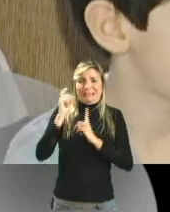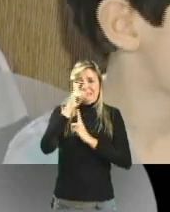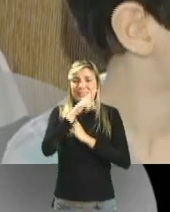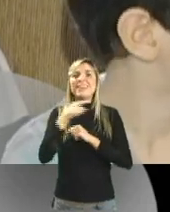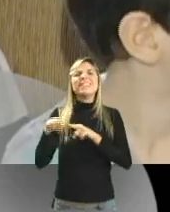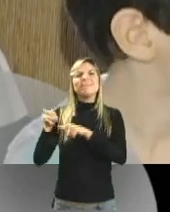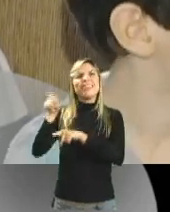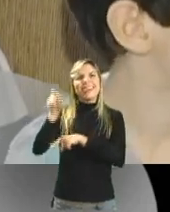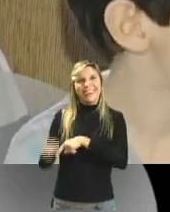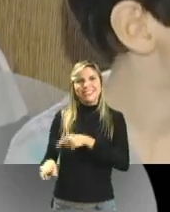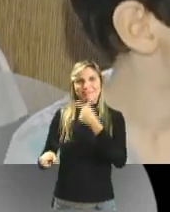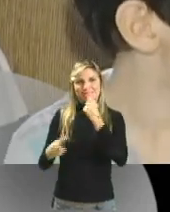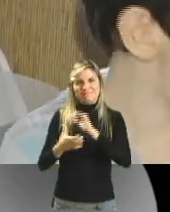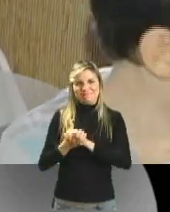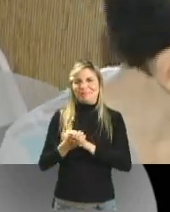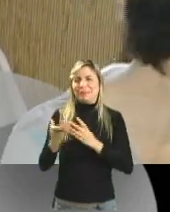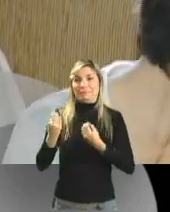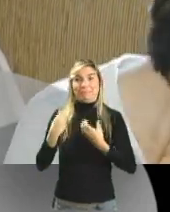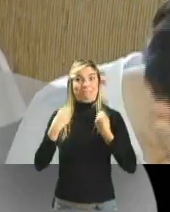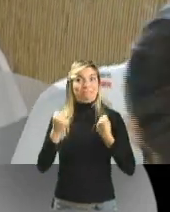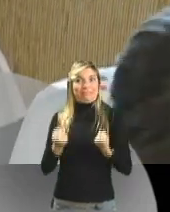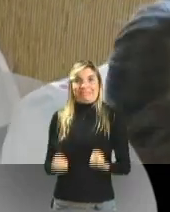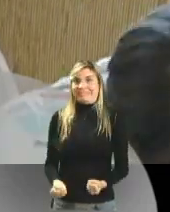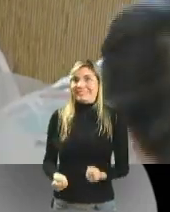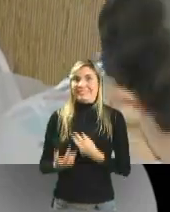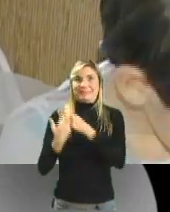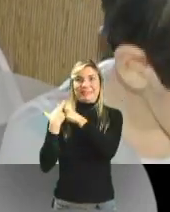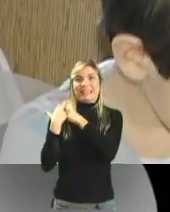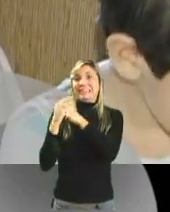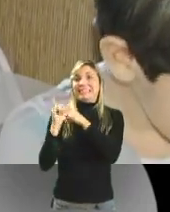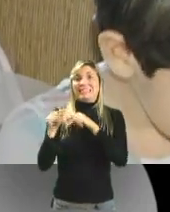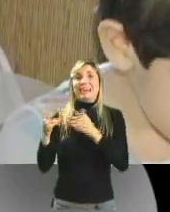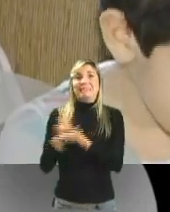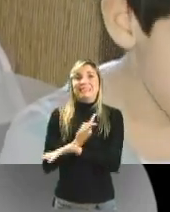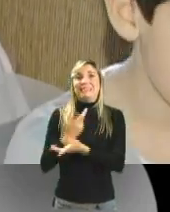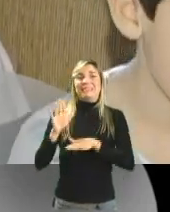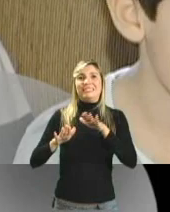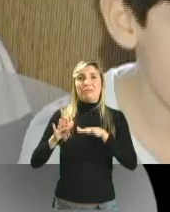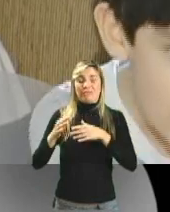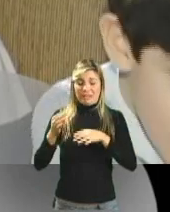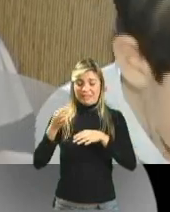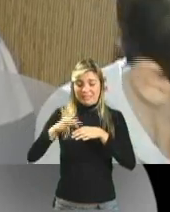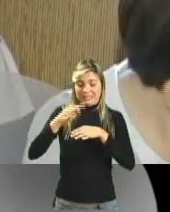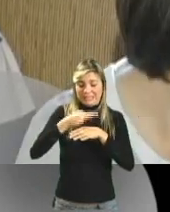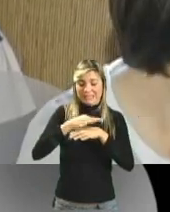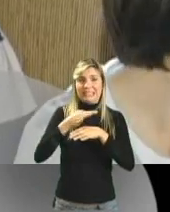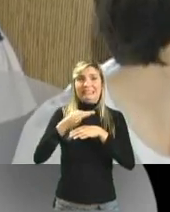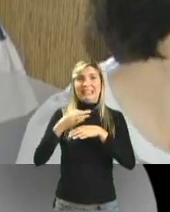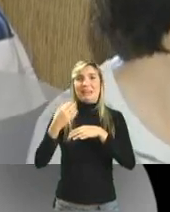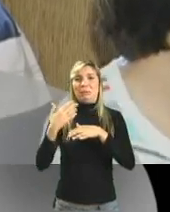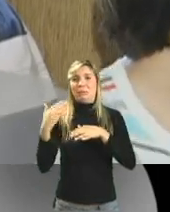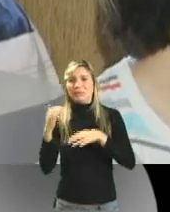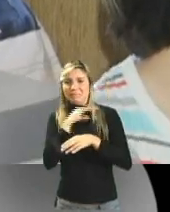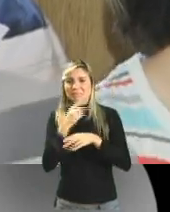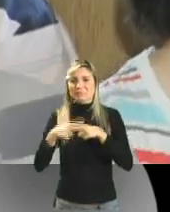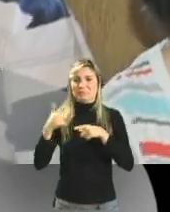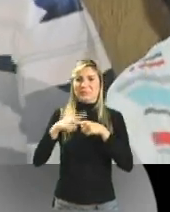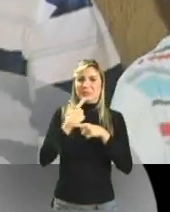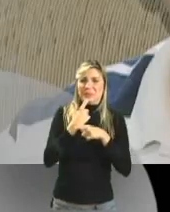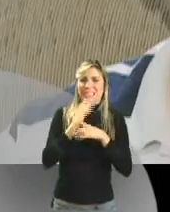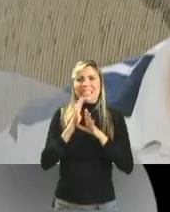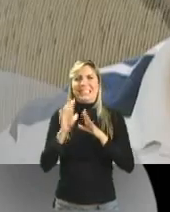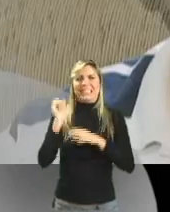com medo também porque ele é muito exigente. Então se desse uma infecção em um daqueles pontos e tal, eu ficava